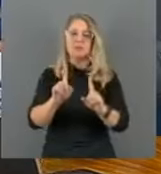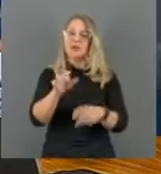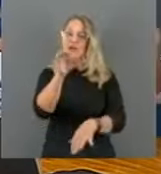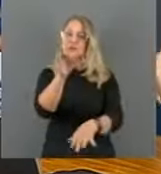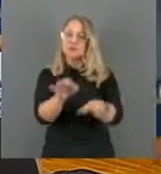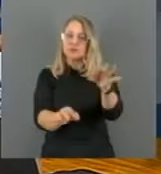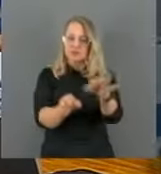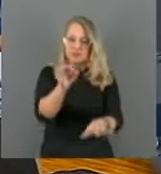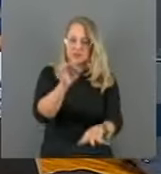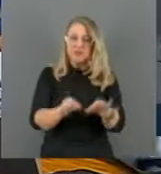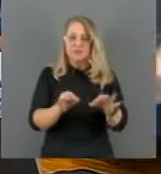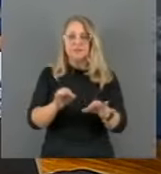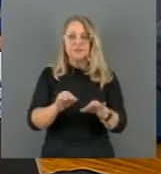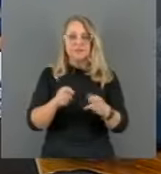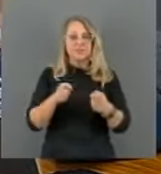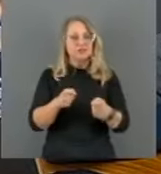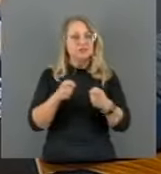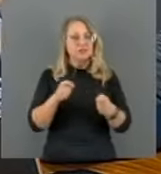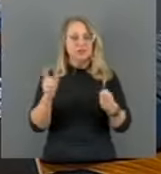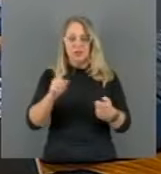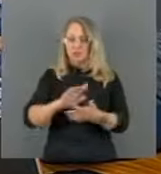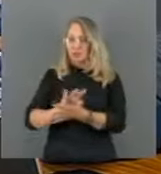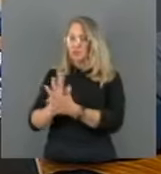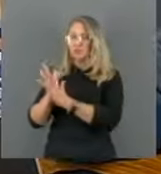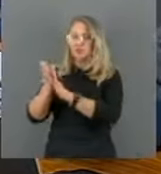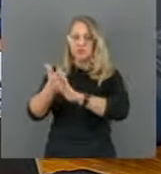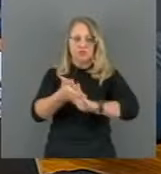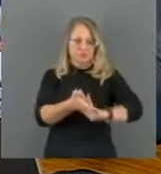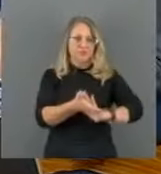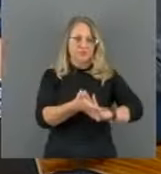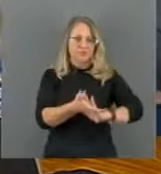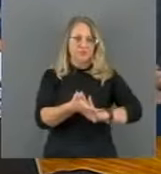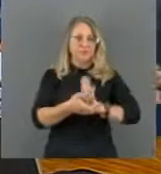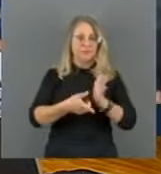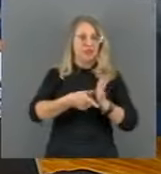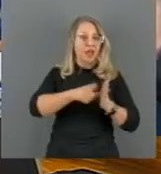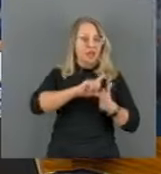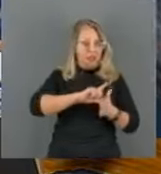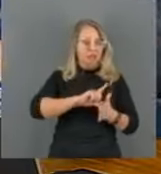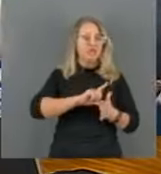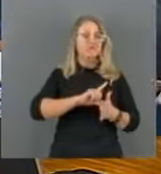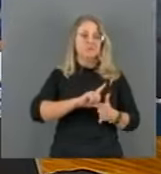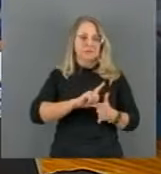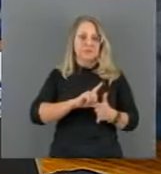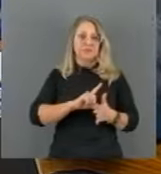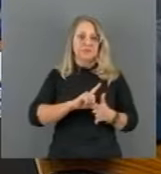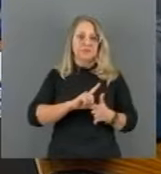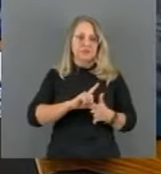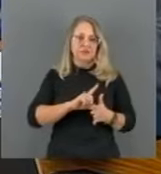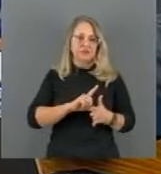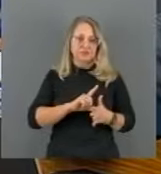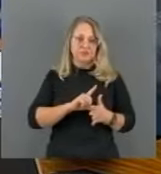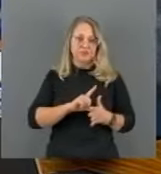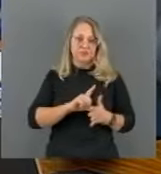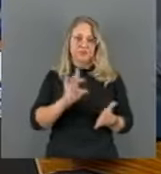e de tentar não trucidar preventivamente antecipadamente Assad